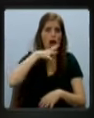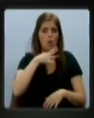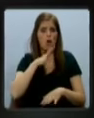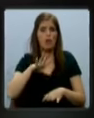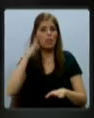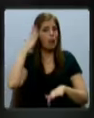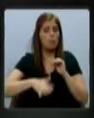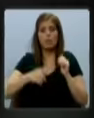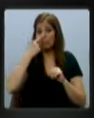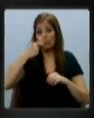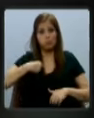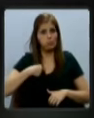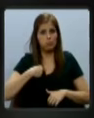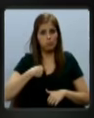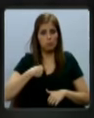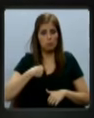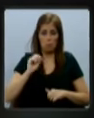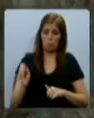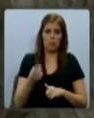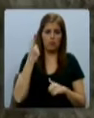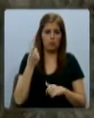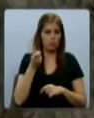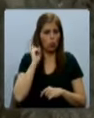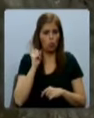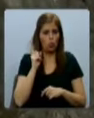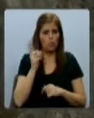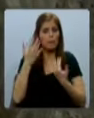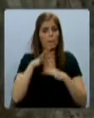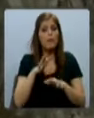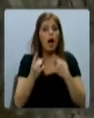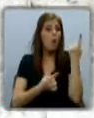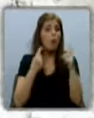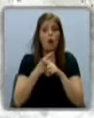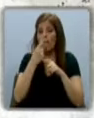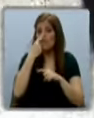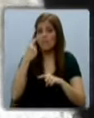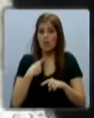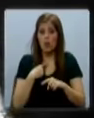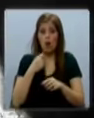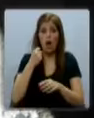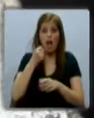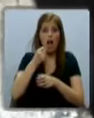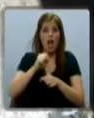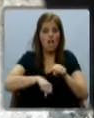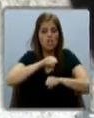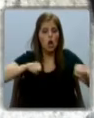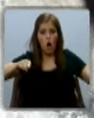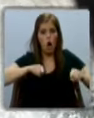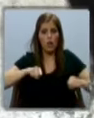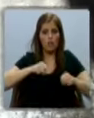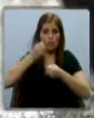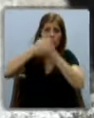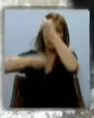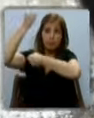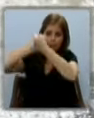o acidente. Não era estreante na atividade radical, mas algo correu mal entre as cordas de ancoragem e o rapel.